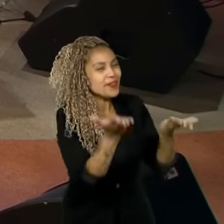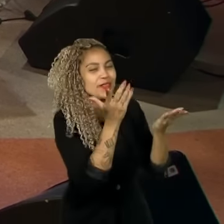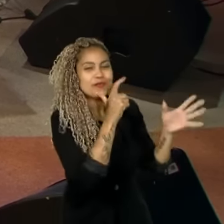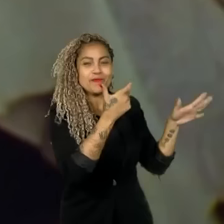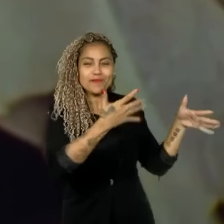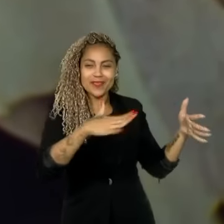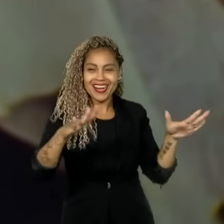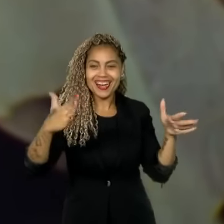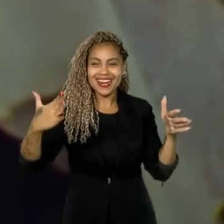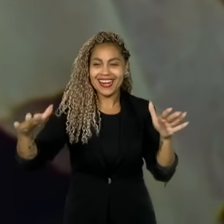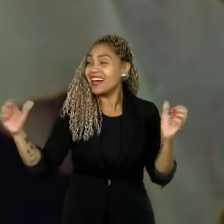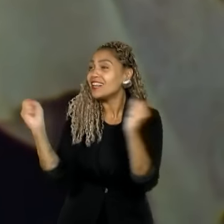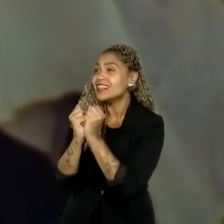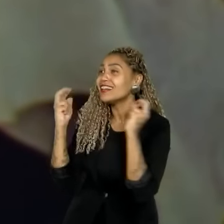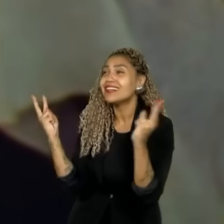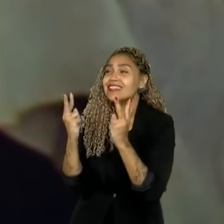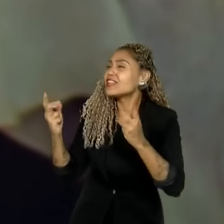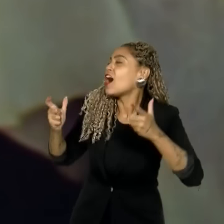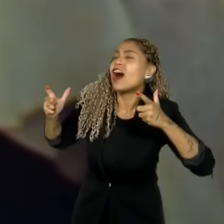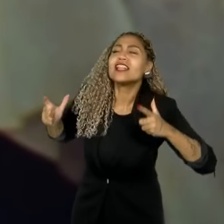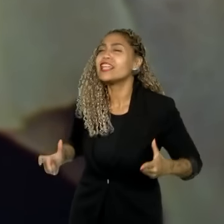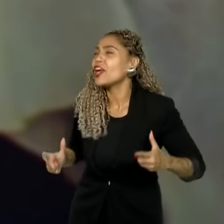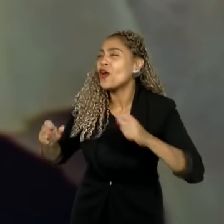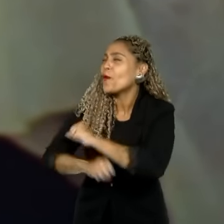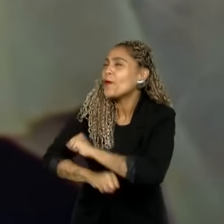mar. Iansã, cadê Ogum?